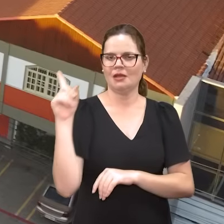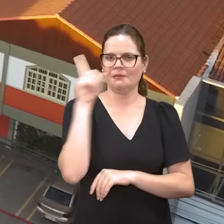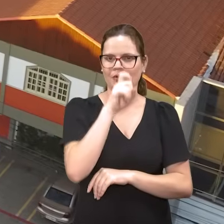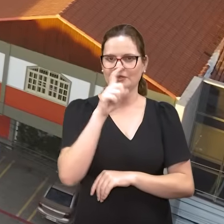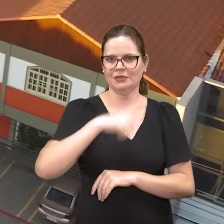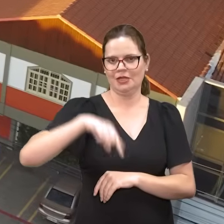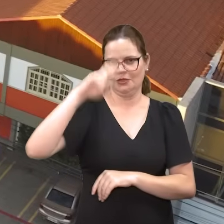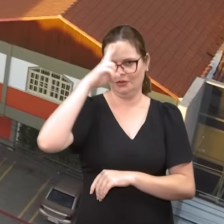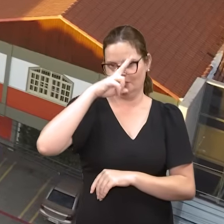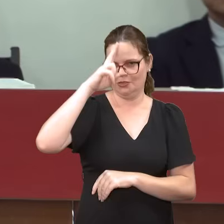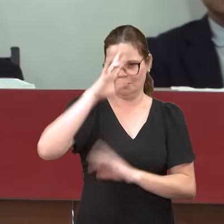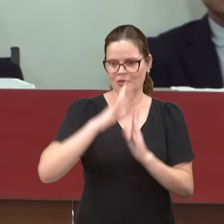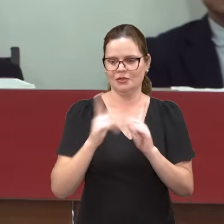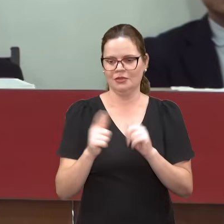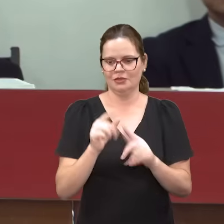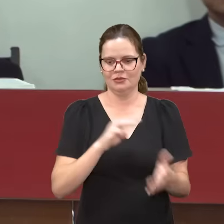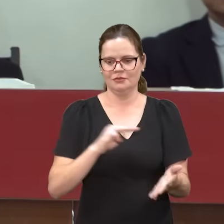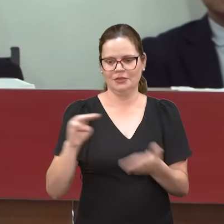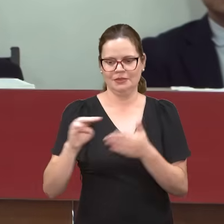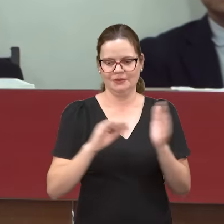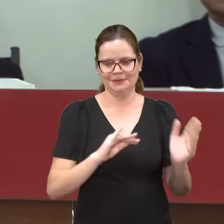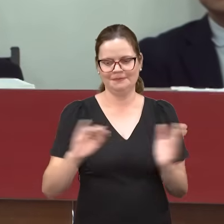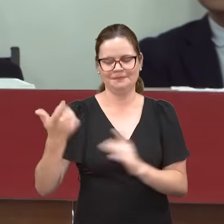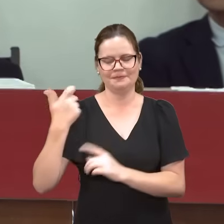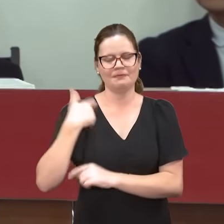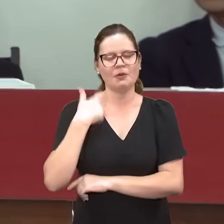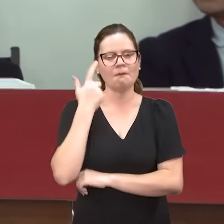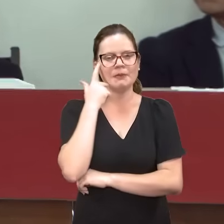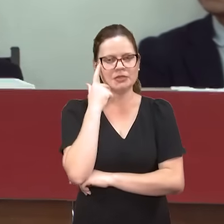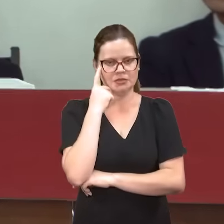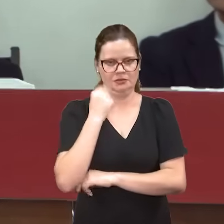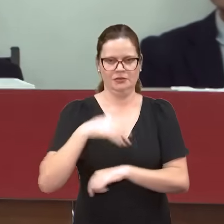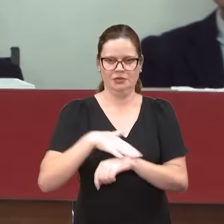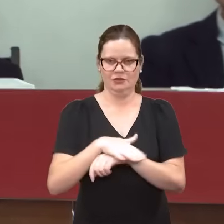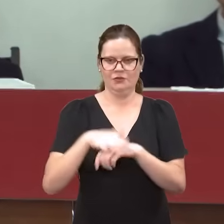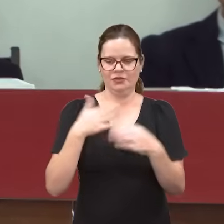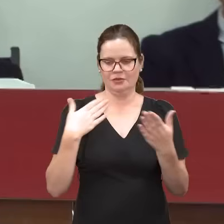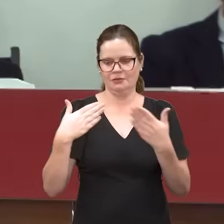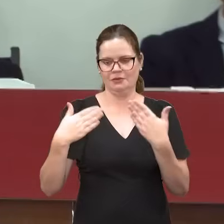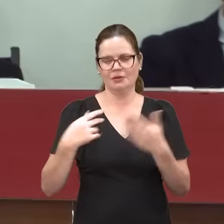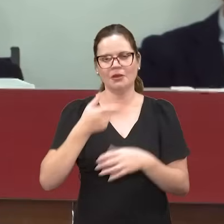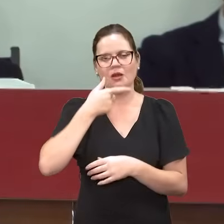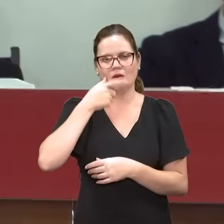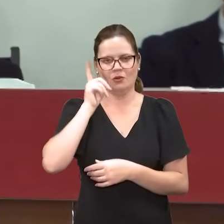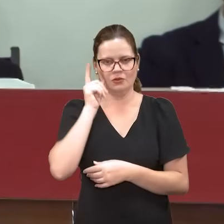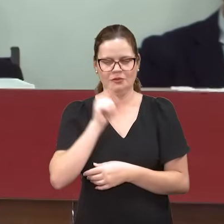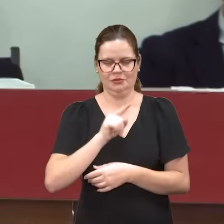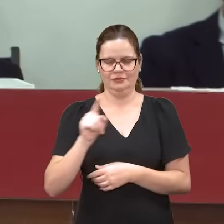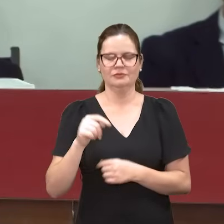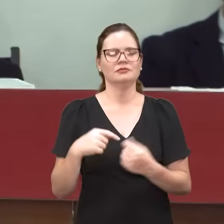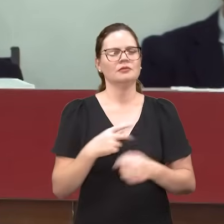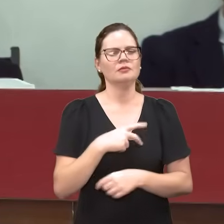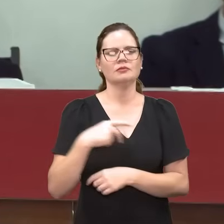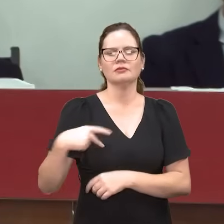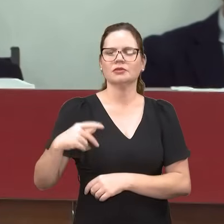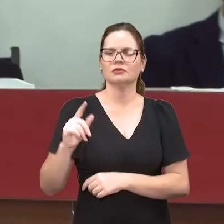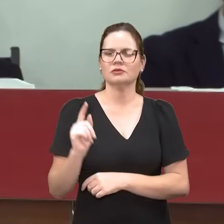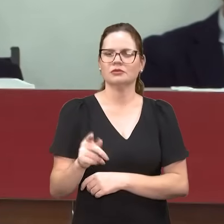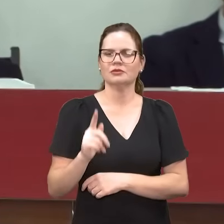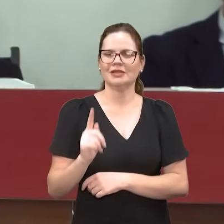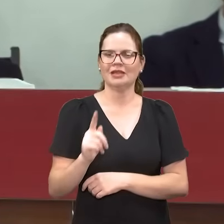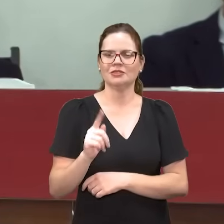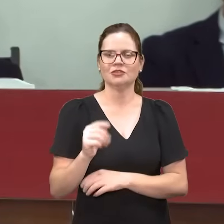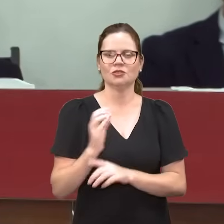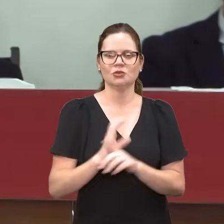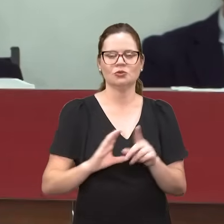da história recente da igreja. Eu fiquei pensando e conversando com os companheiros ontem, pastor Gedeuti,